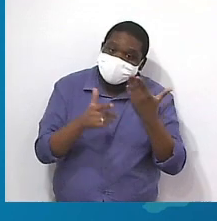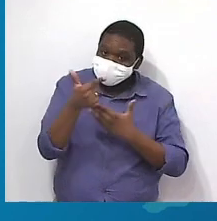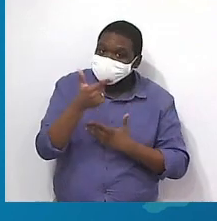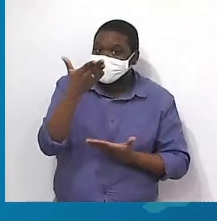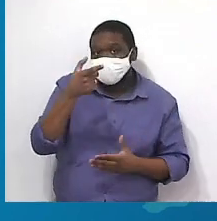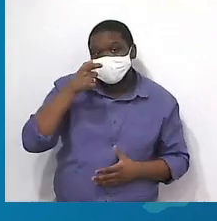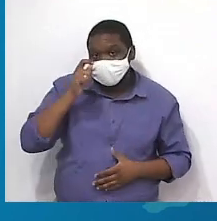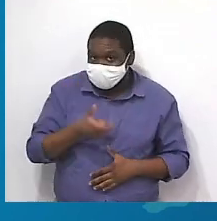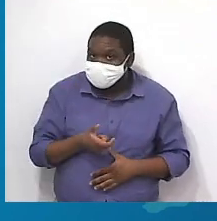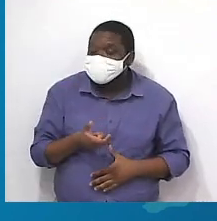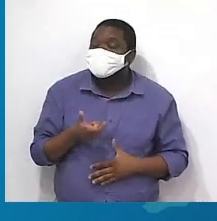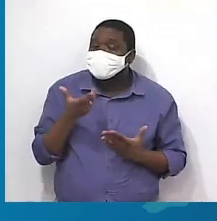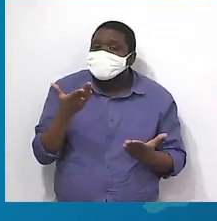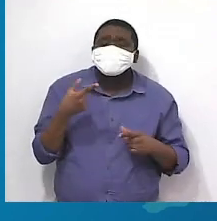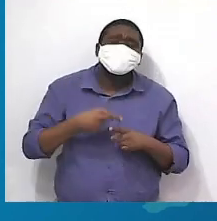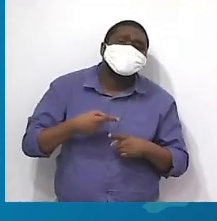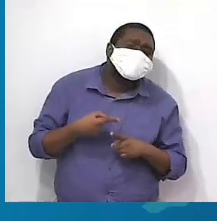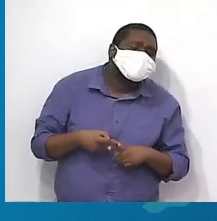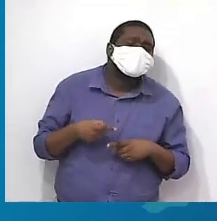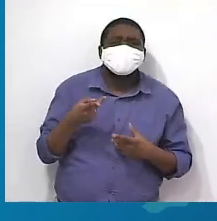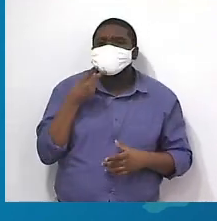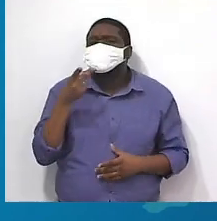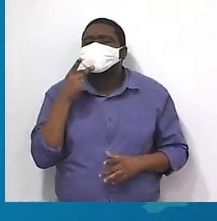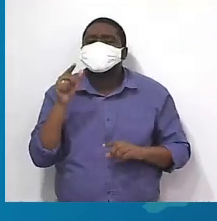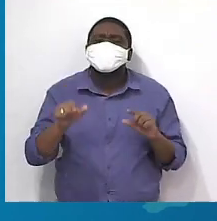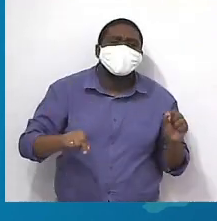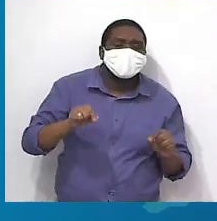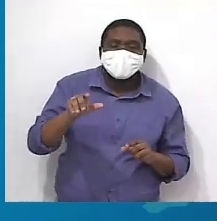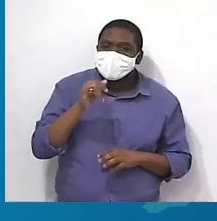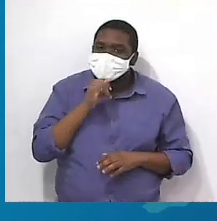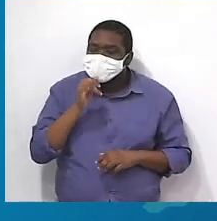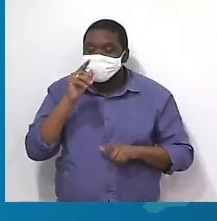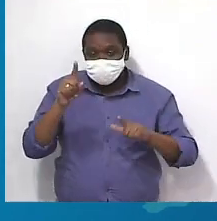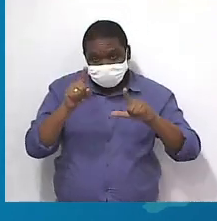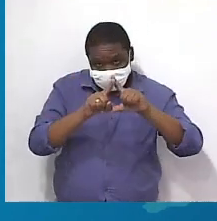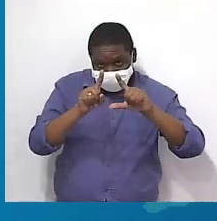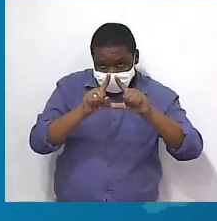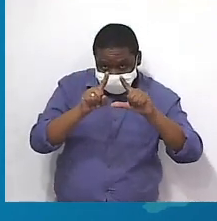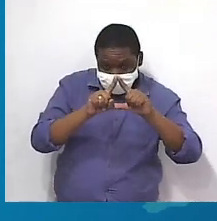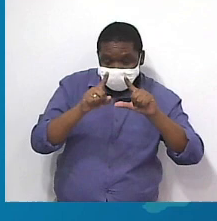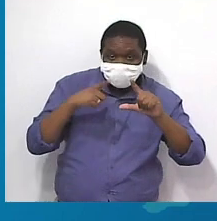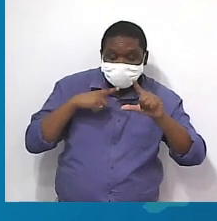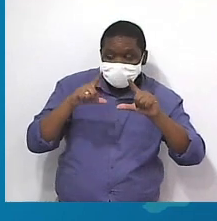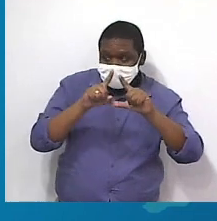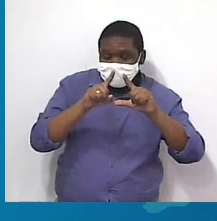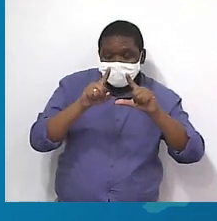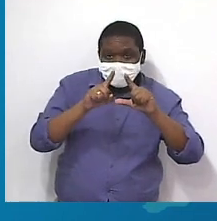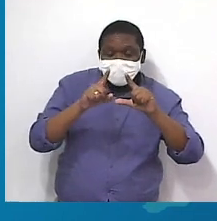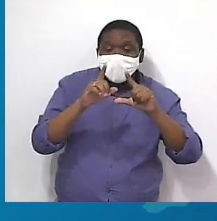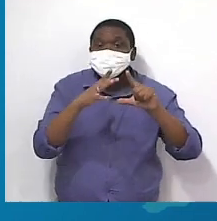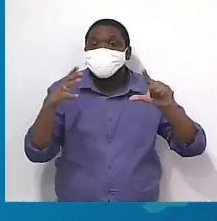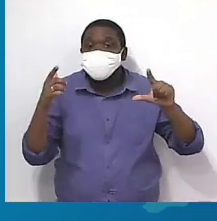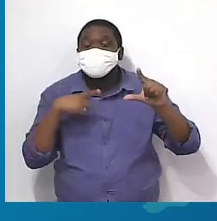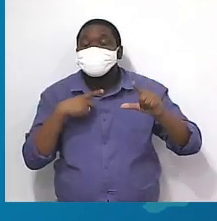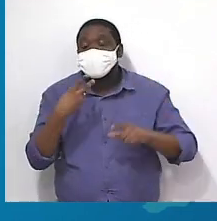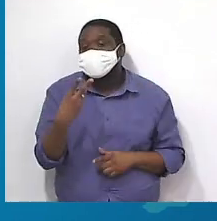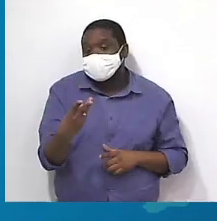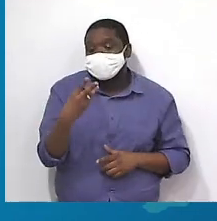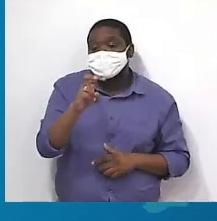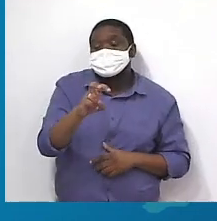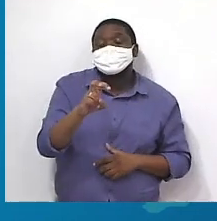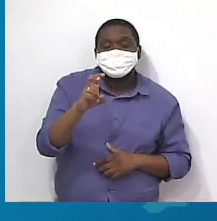interessante, tá? Por quê? Porque ele diz assim, ó, em um triângulo, o lado maior tem 35 centímetros,